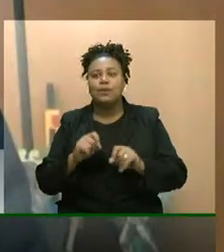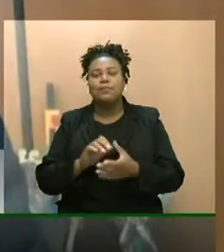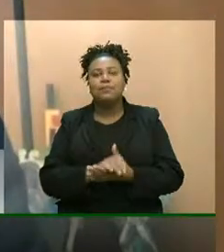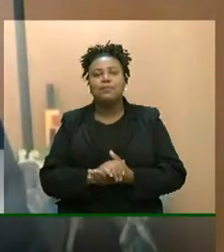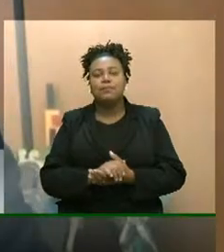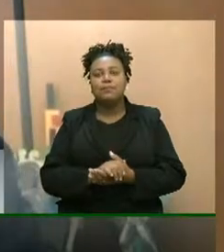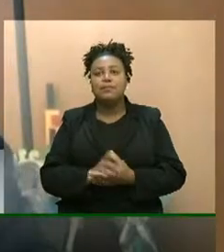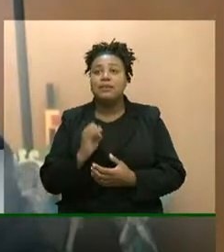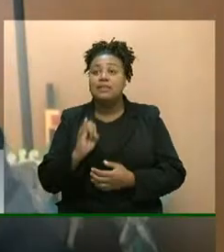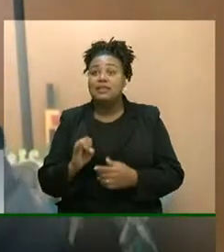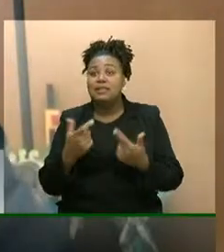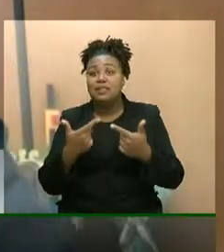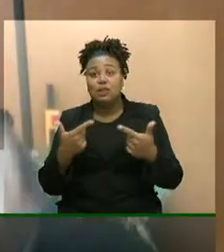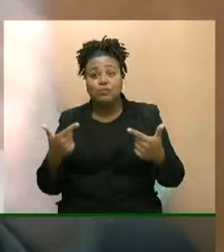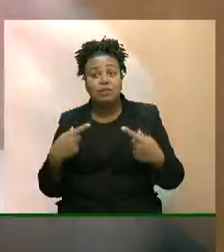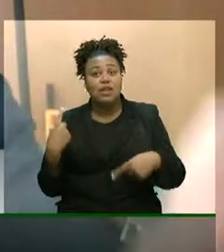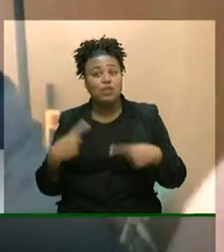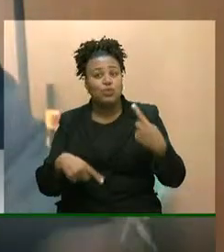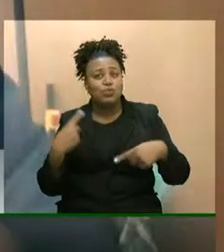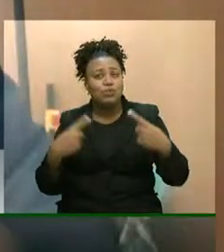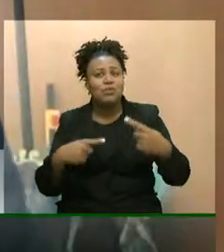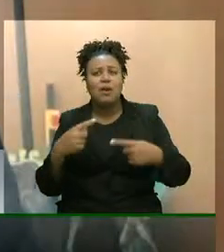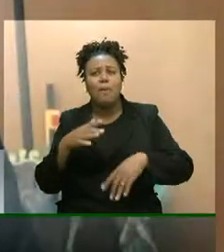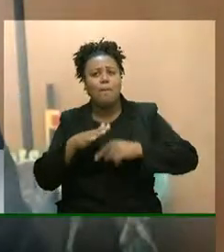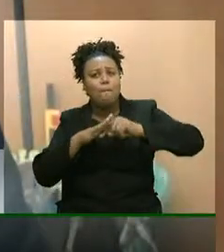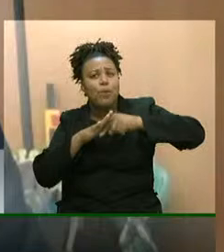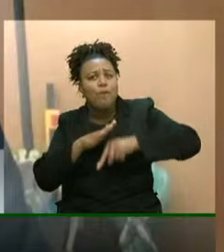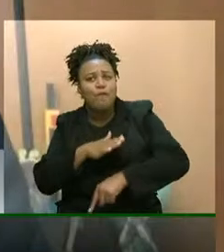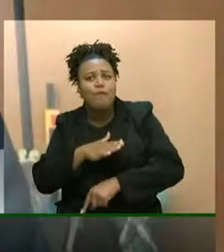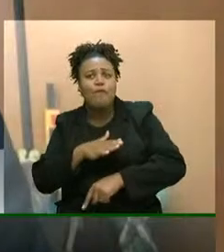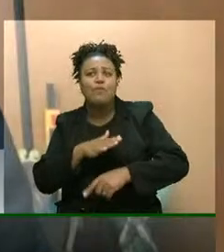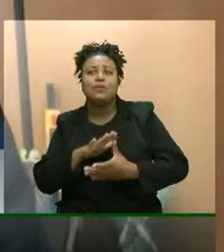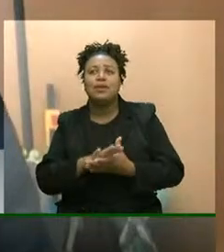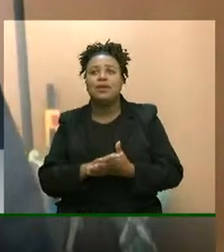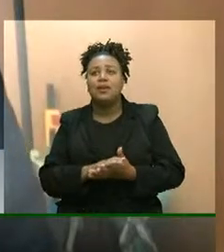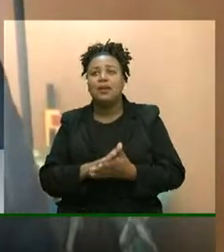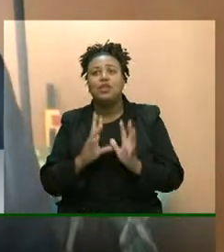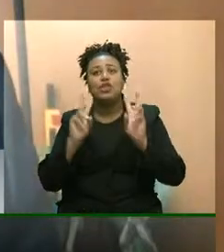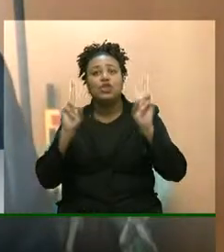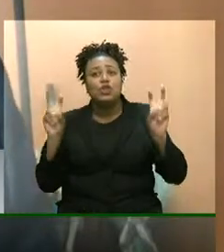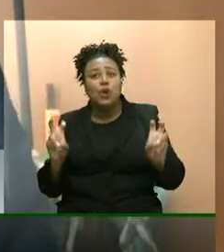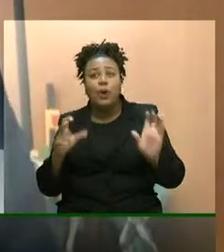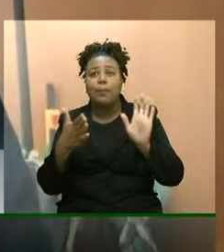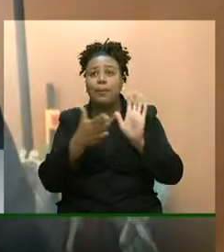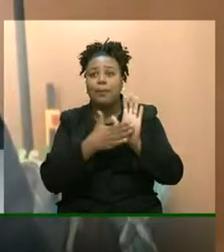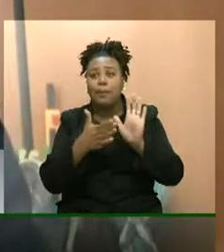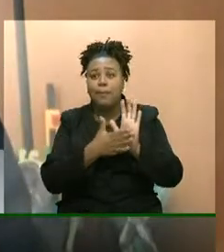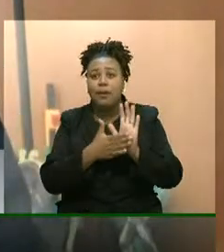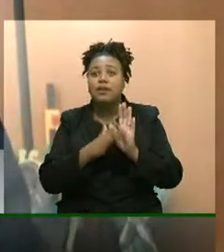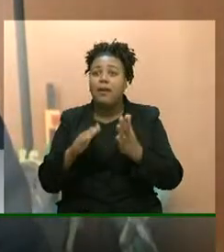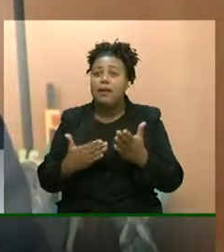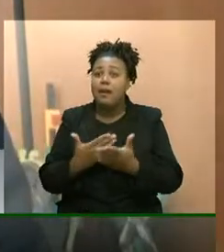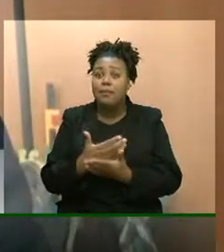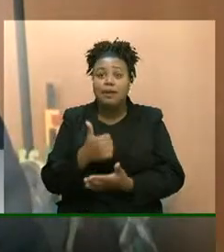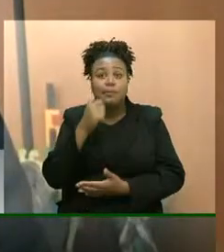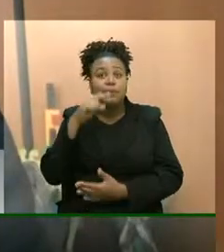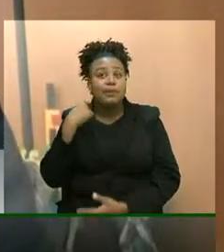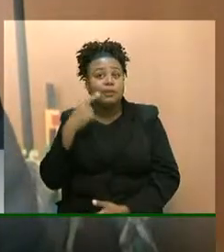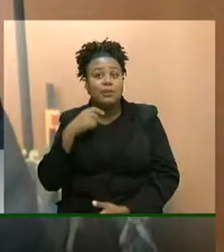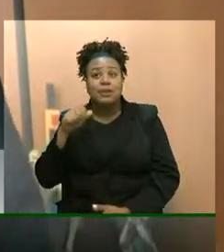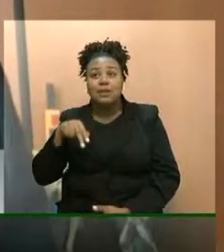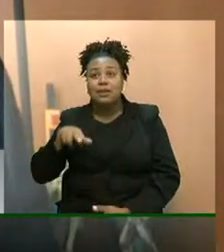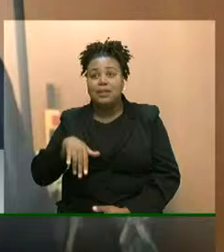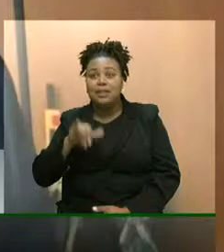uma discussão mais aprofundada da proposta aqui trazida pela deputada Anne,